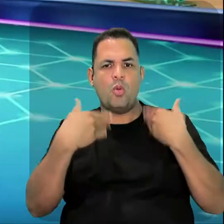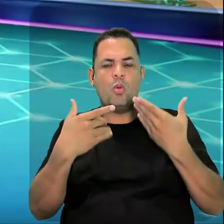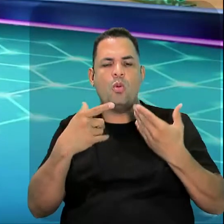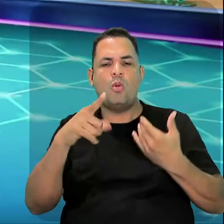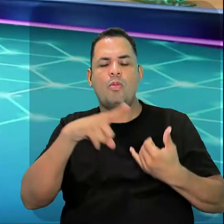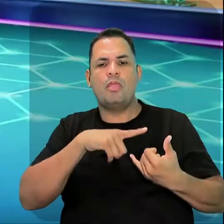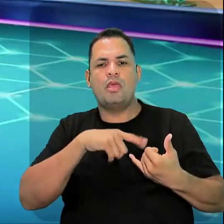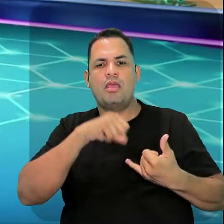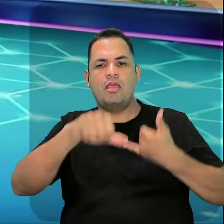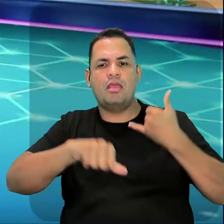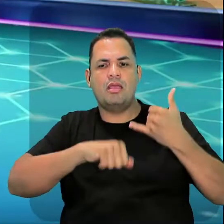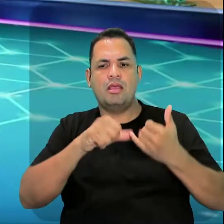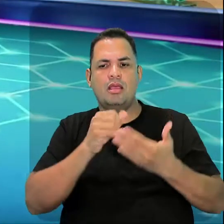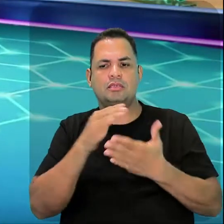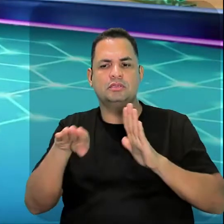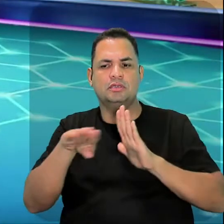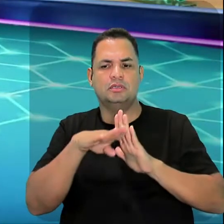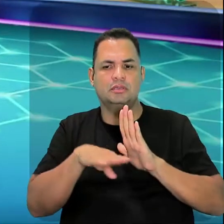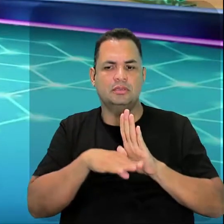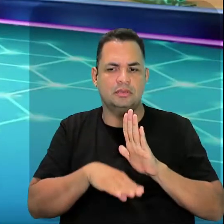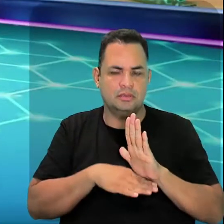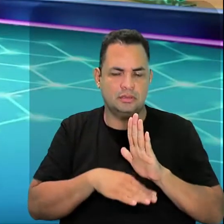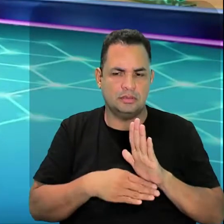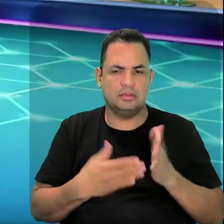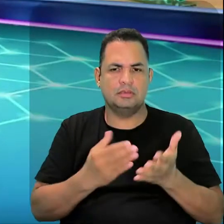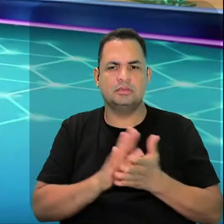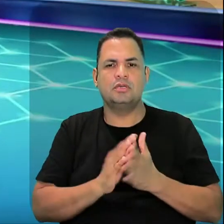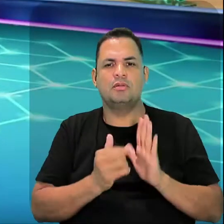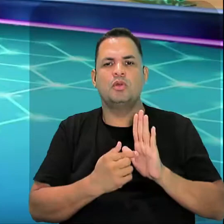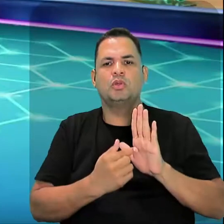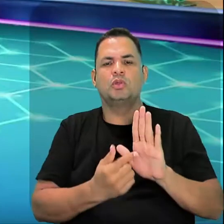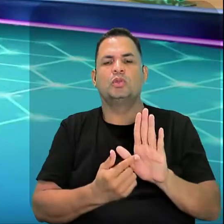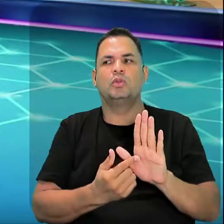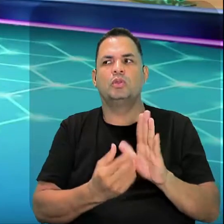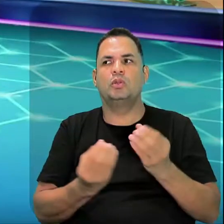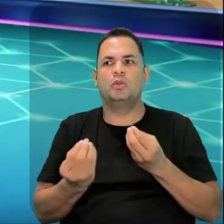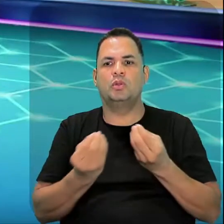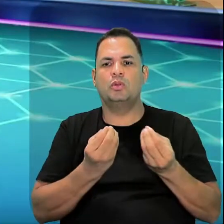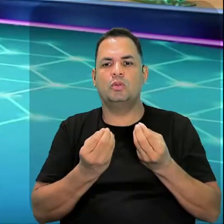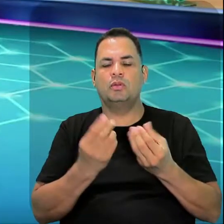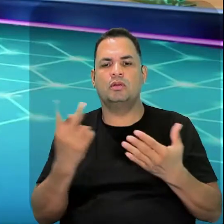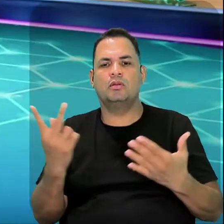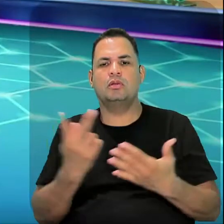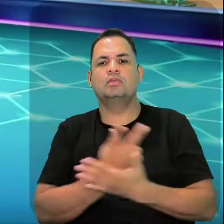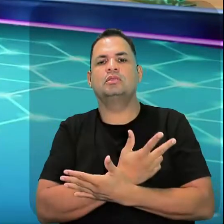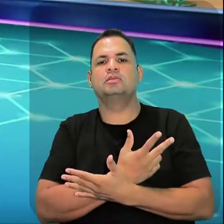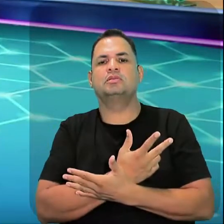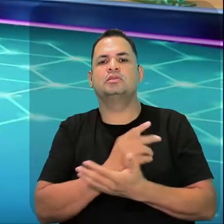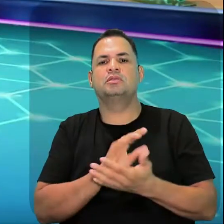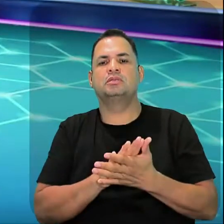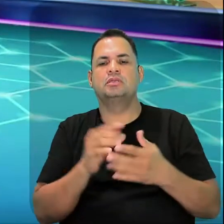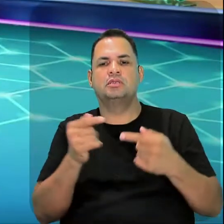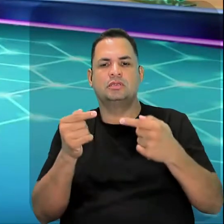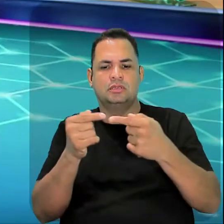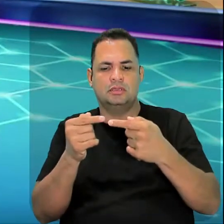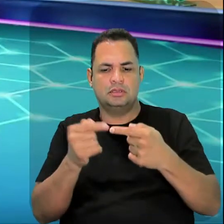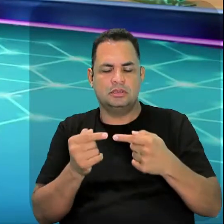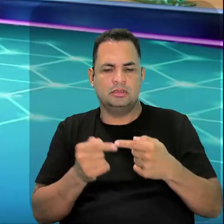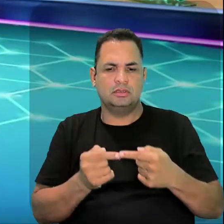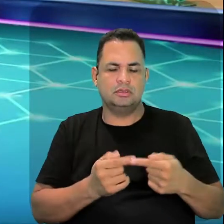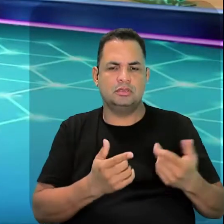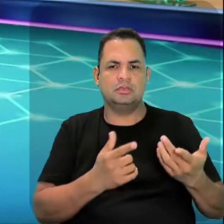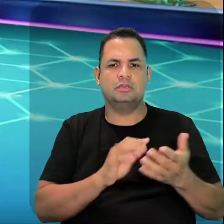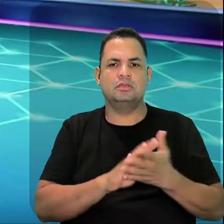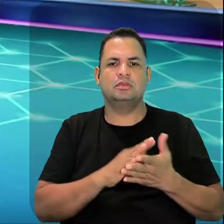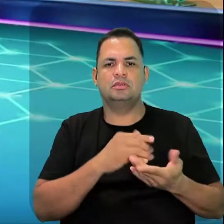reação em etapas, a gente só está mostrando para vocês como que vai ocorrer. Elas vão se ligar uma a